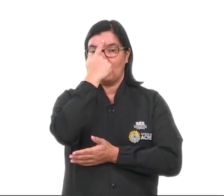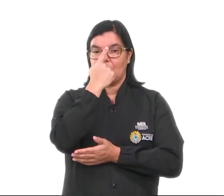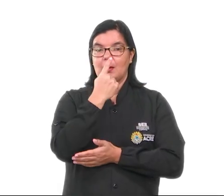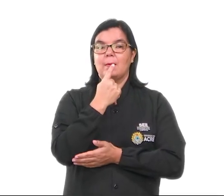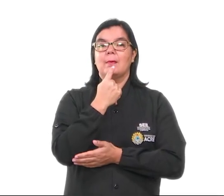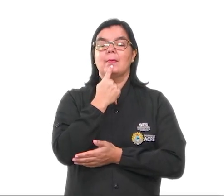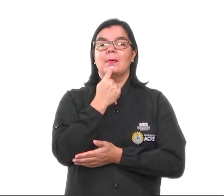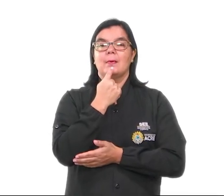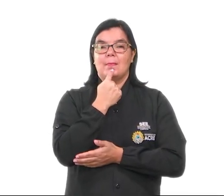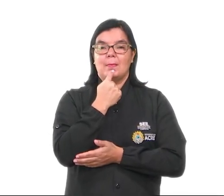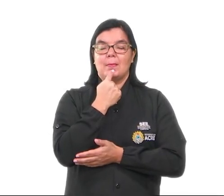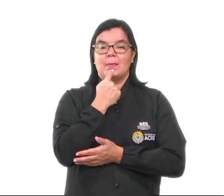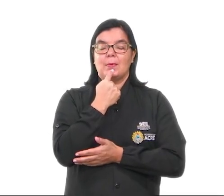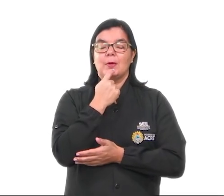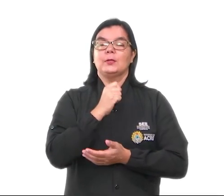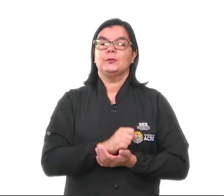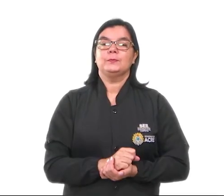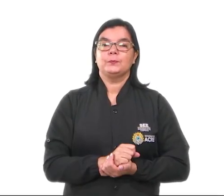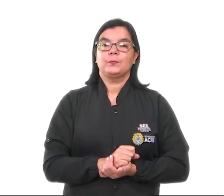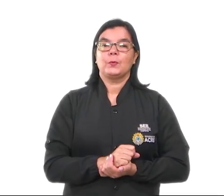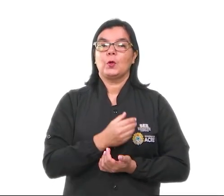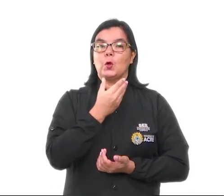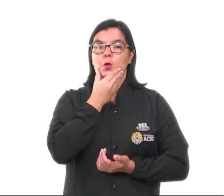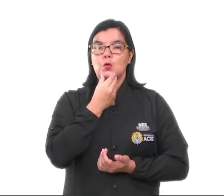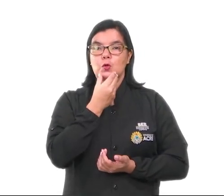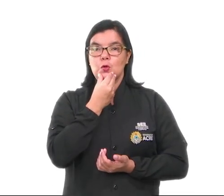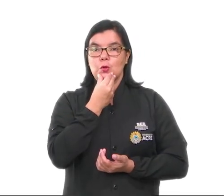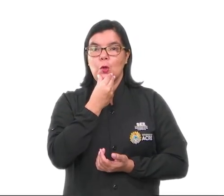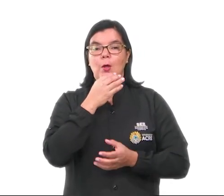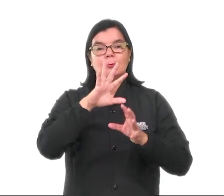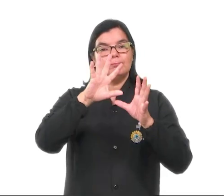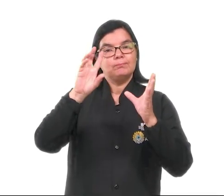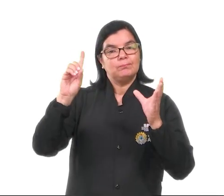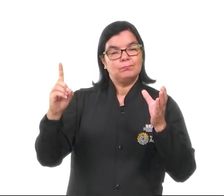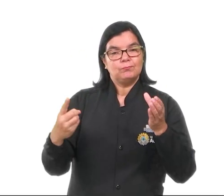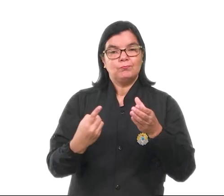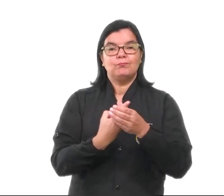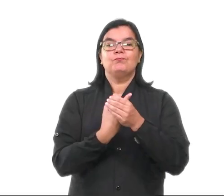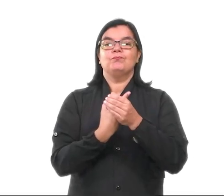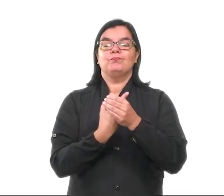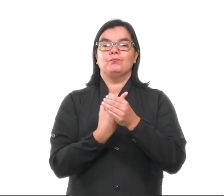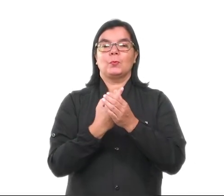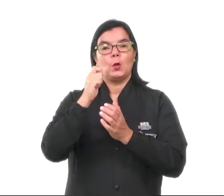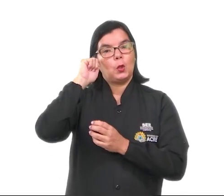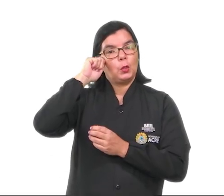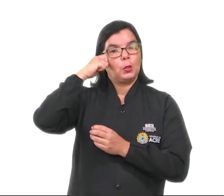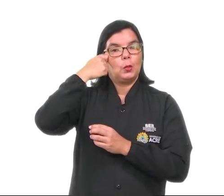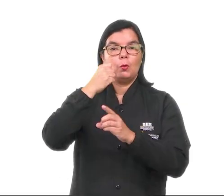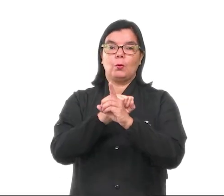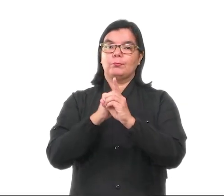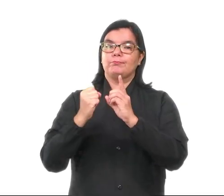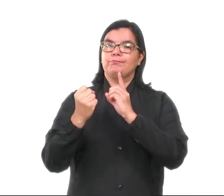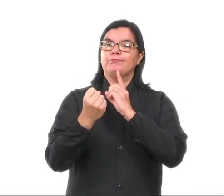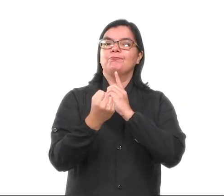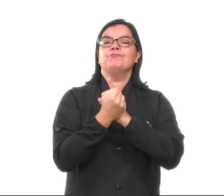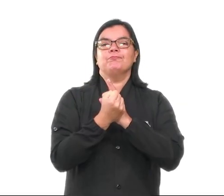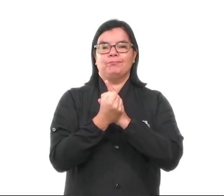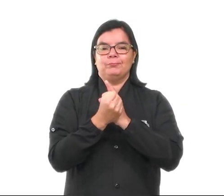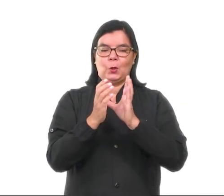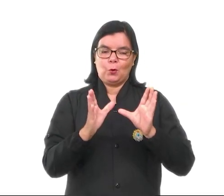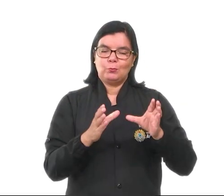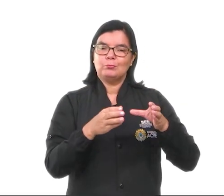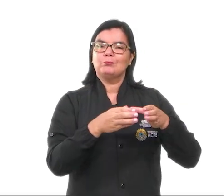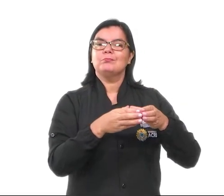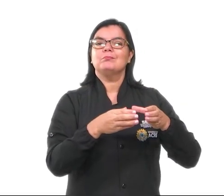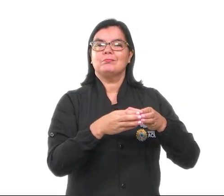imagem de capa justamente da obra A Integração do Negro na Sociedade de Classes, que no